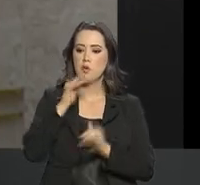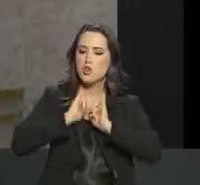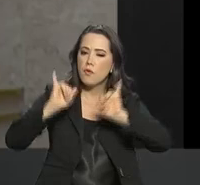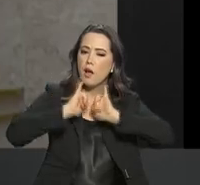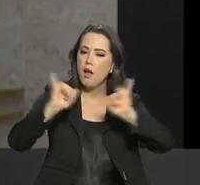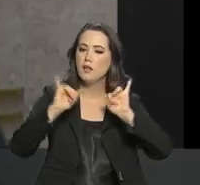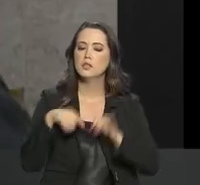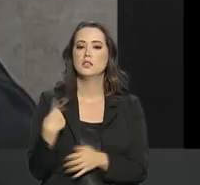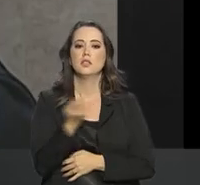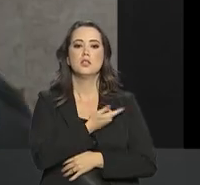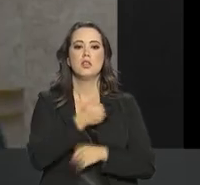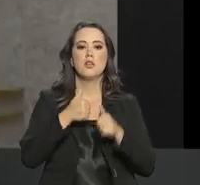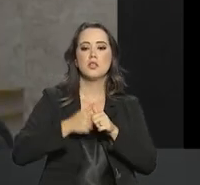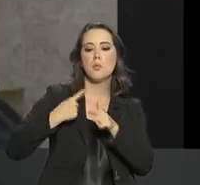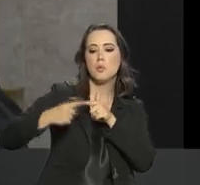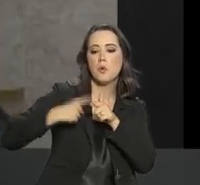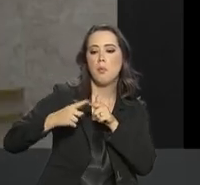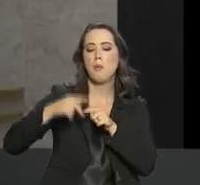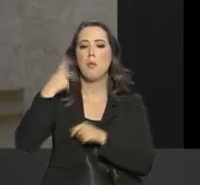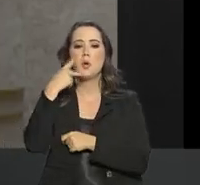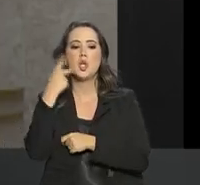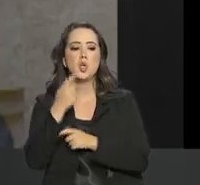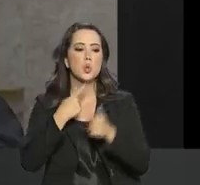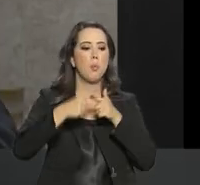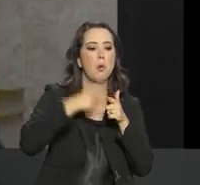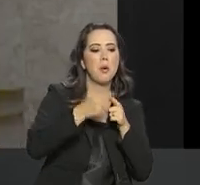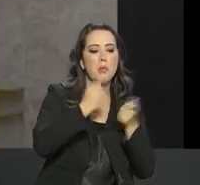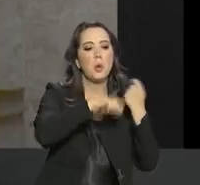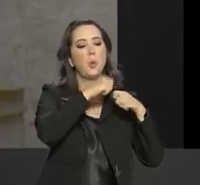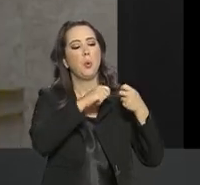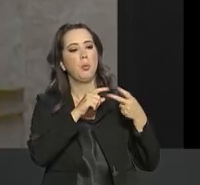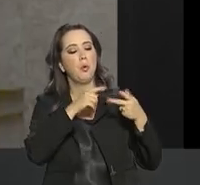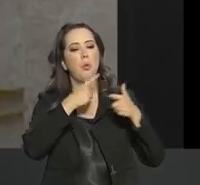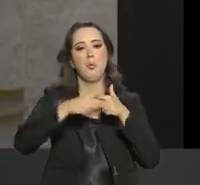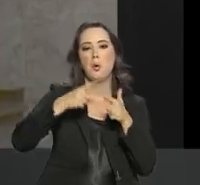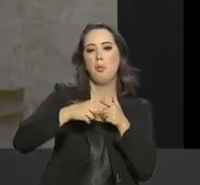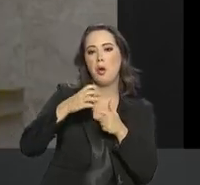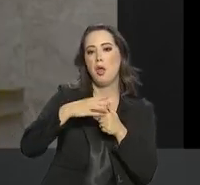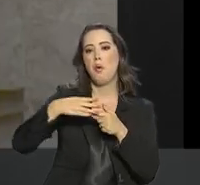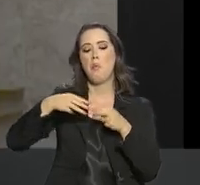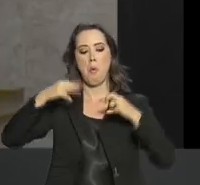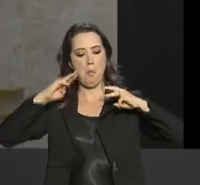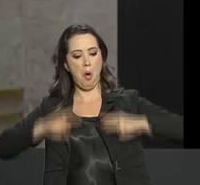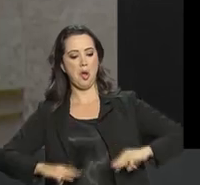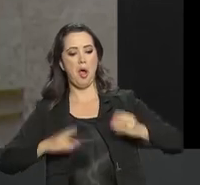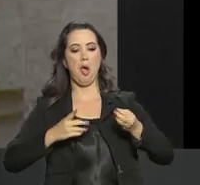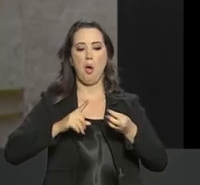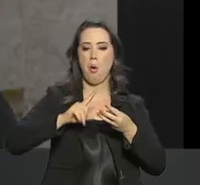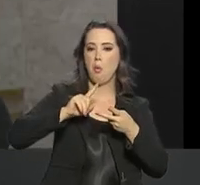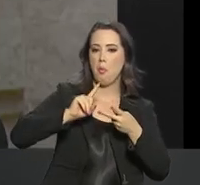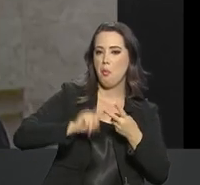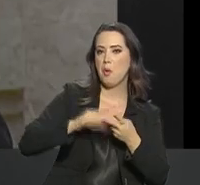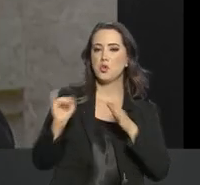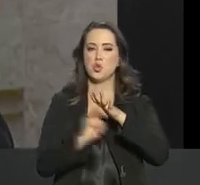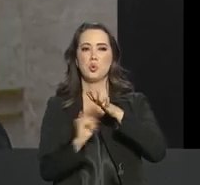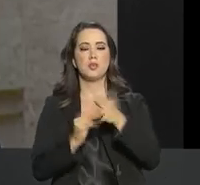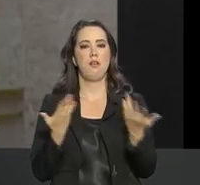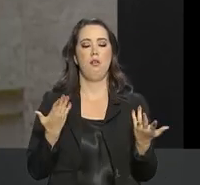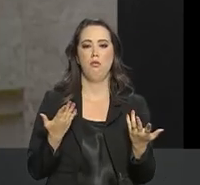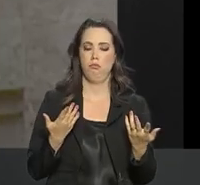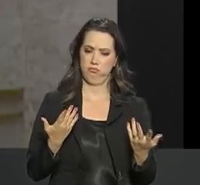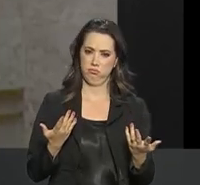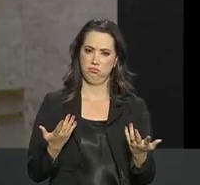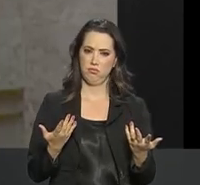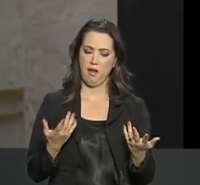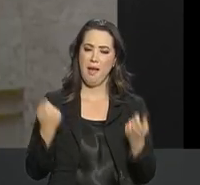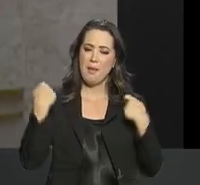divulgarmos que nós estamos numa crise política, numa crise econômica, numa crise moral, numa crise institucional e, portanto, impõe-se